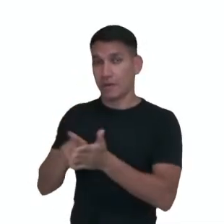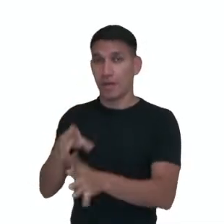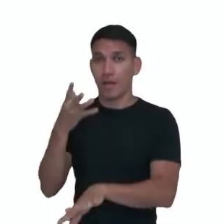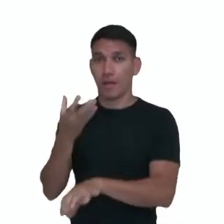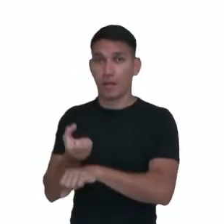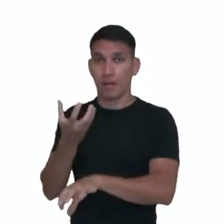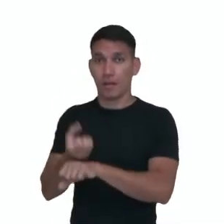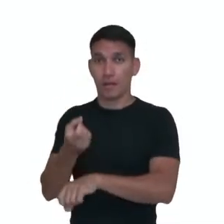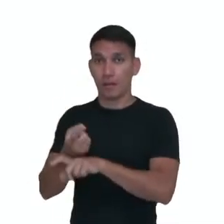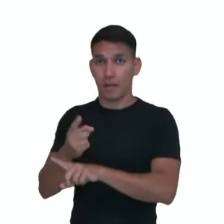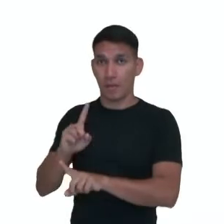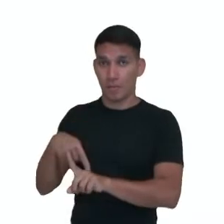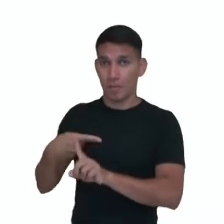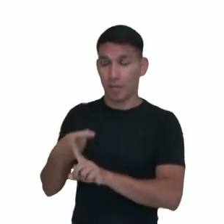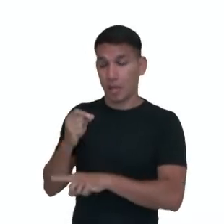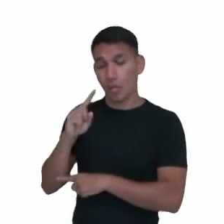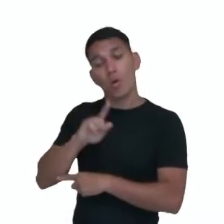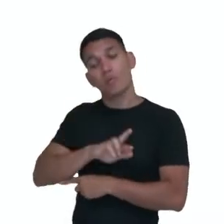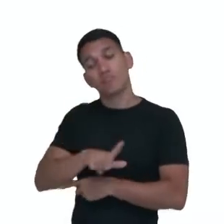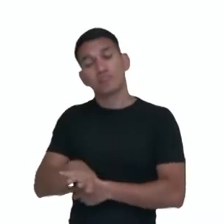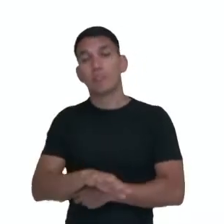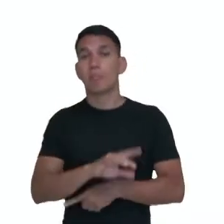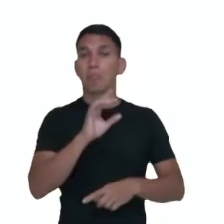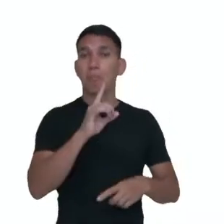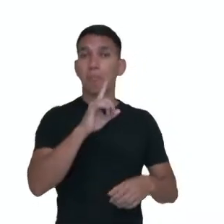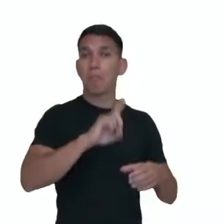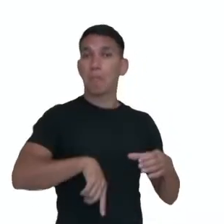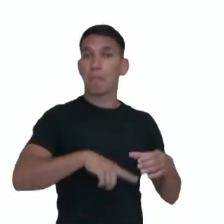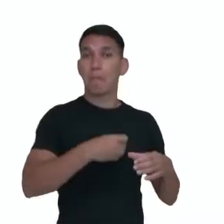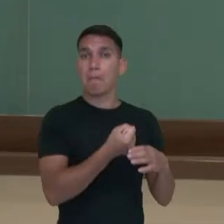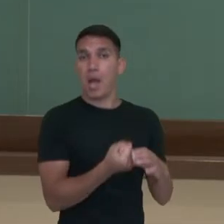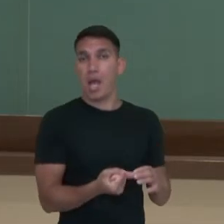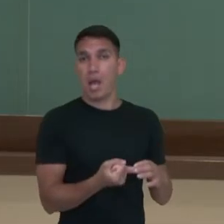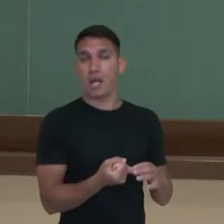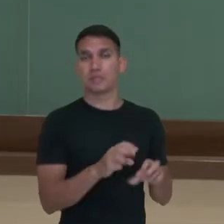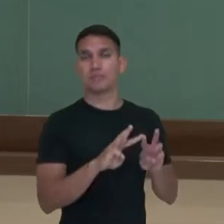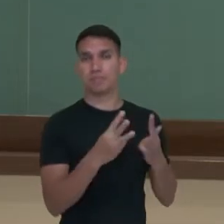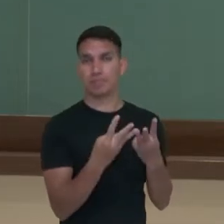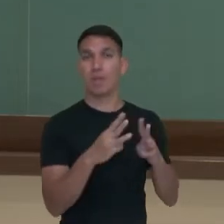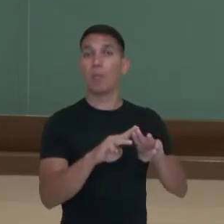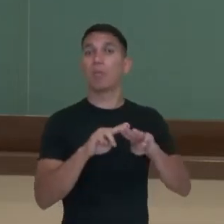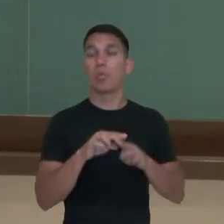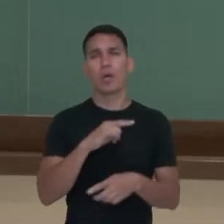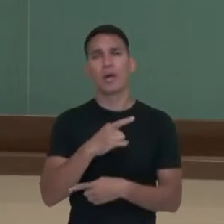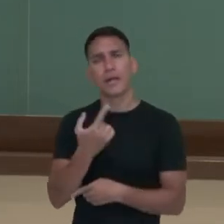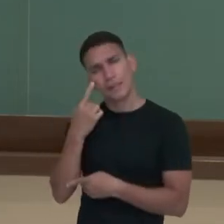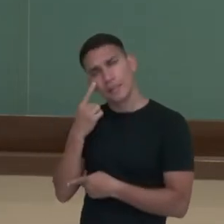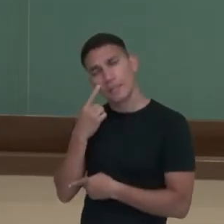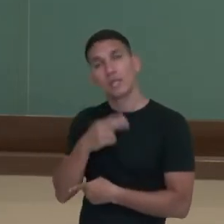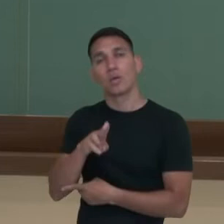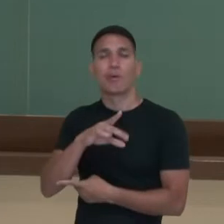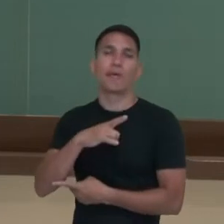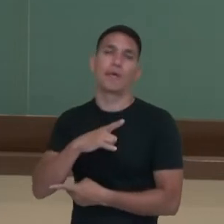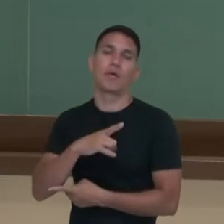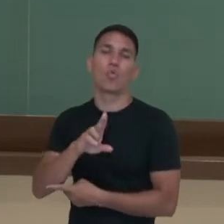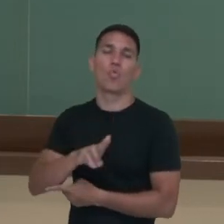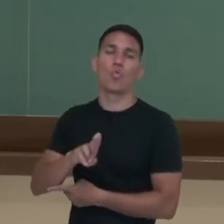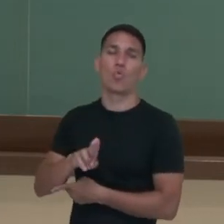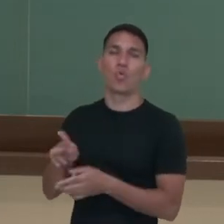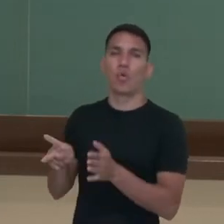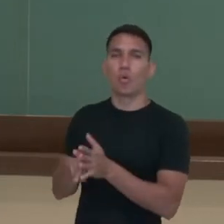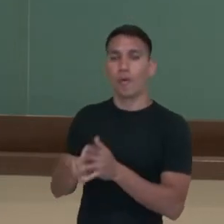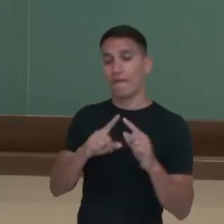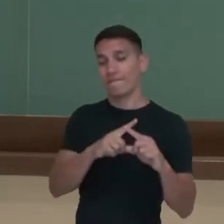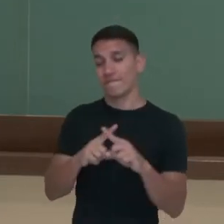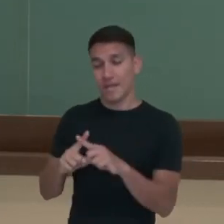do local sobre uma determinada massa. Por isso, a gente tem a nossa massa multiplicada pelo valor